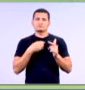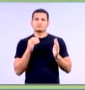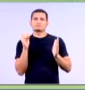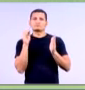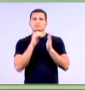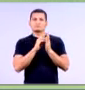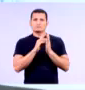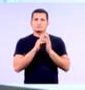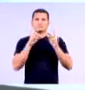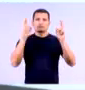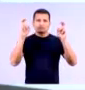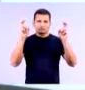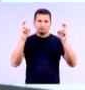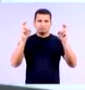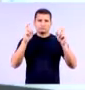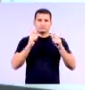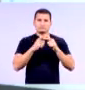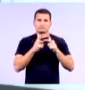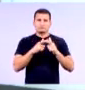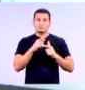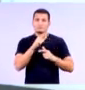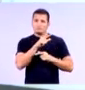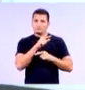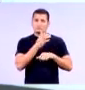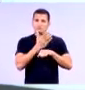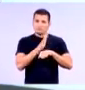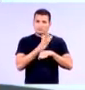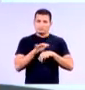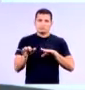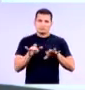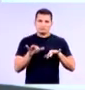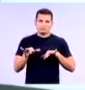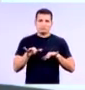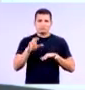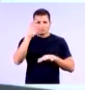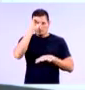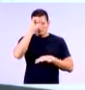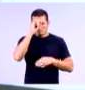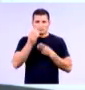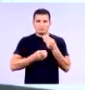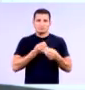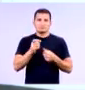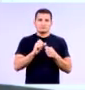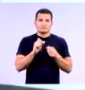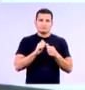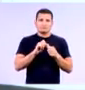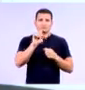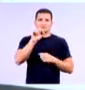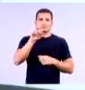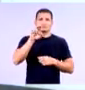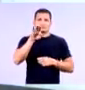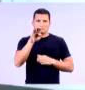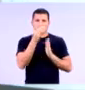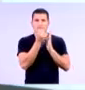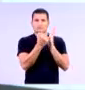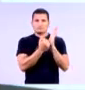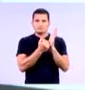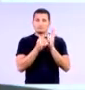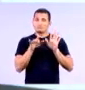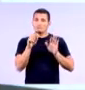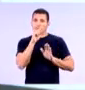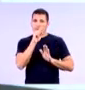subprogramas entre aspas? Lá em técnicas de programação, a gente aprendeu como fazer subprogramas. Não sei se vocês se lembram. Só que